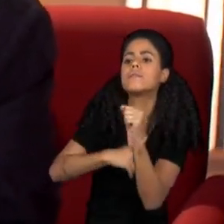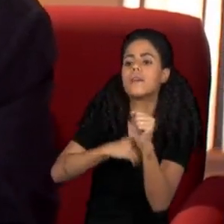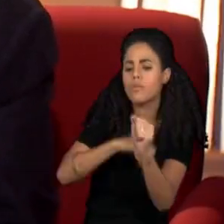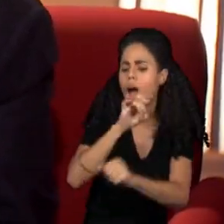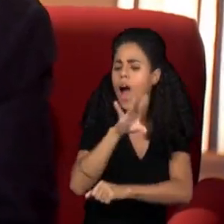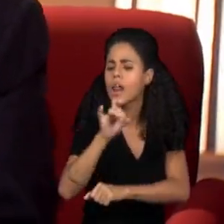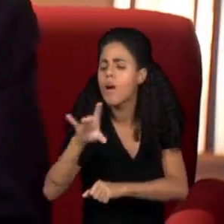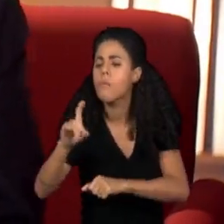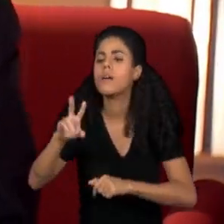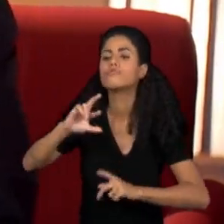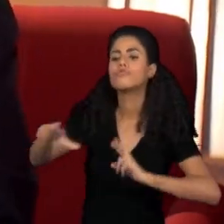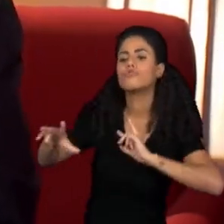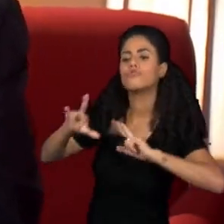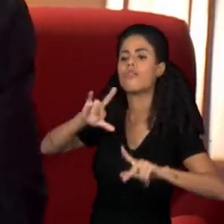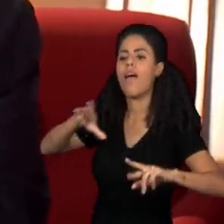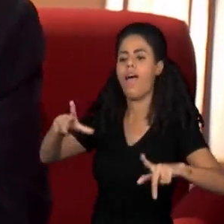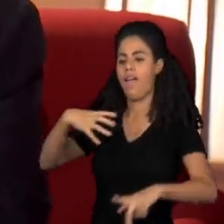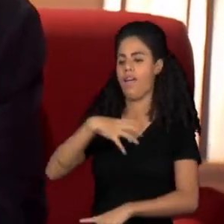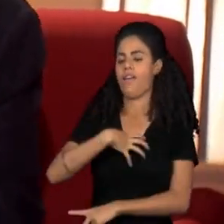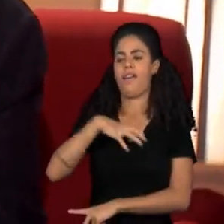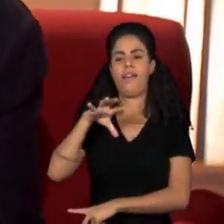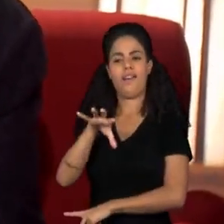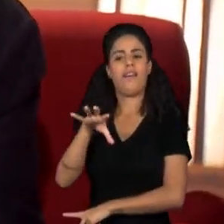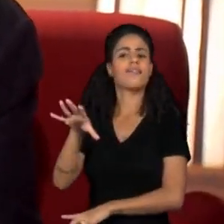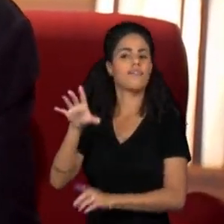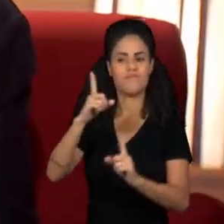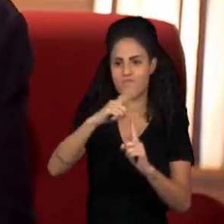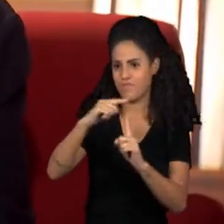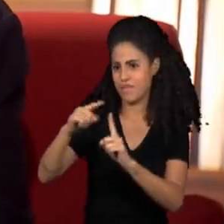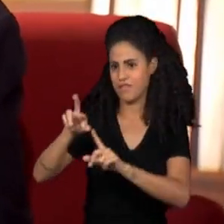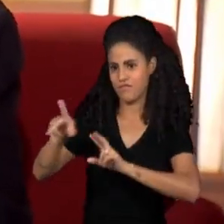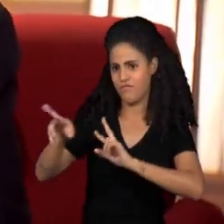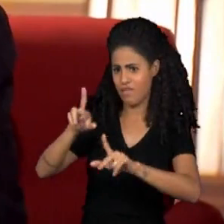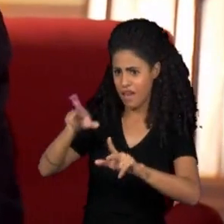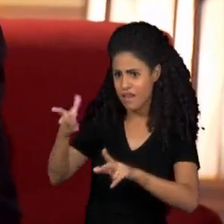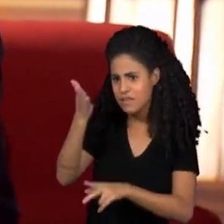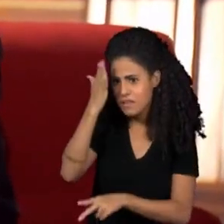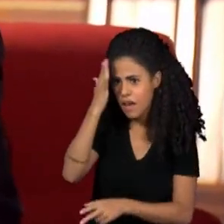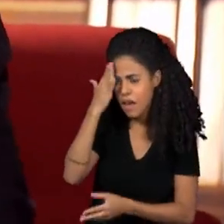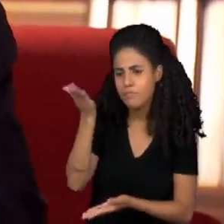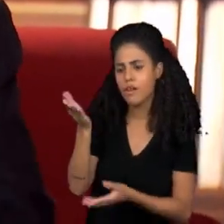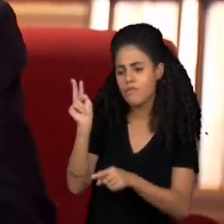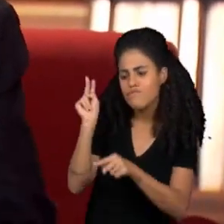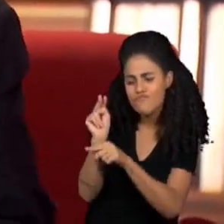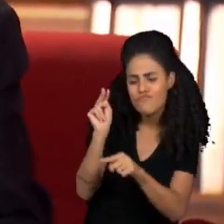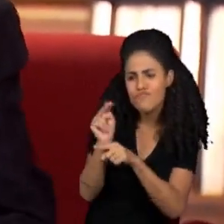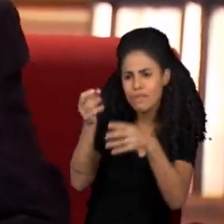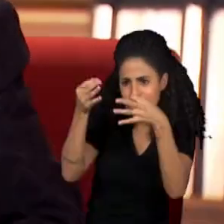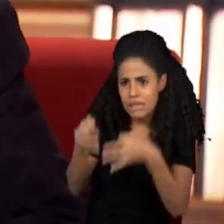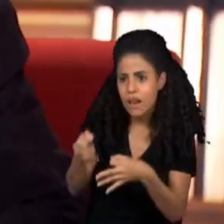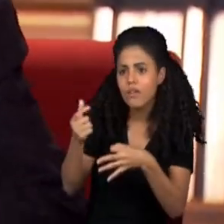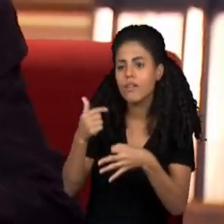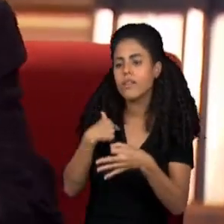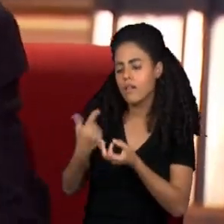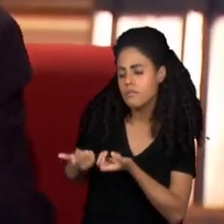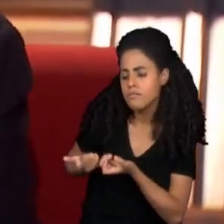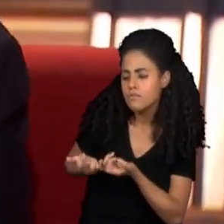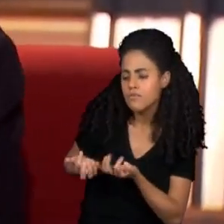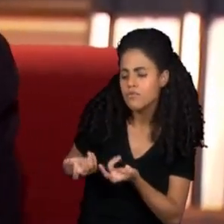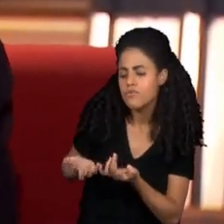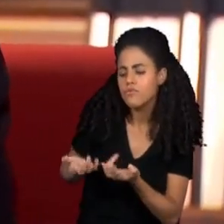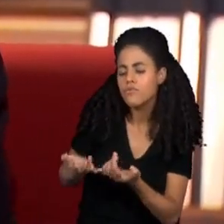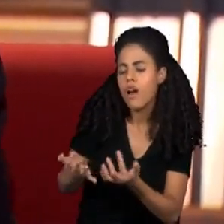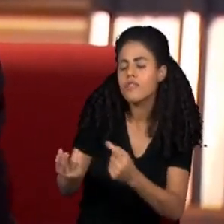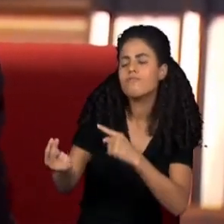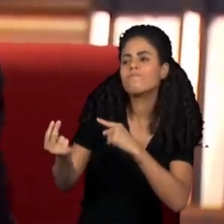tratar mal mas ela ainda dá alguma coisa se você aprender a tratar bem ela melhora e e o Jardim o tempo e